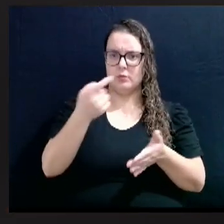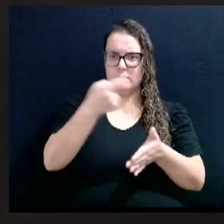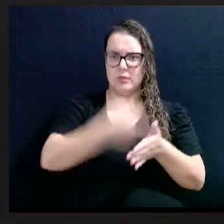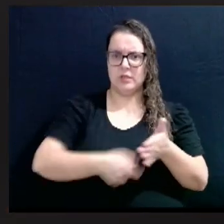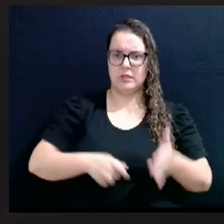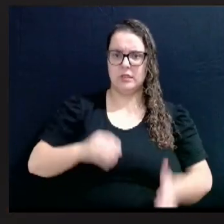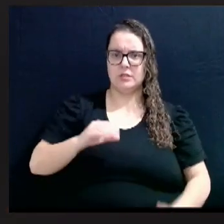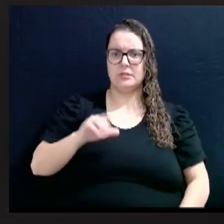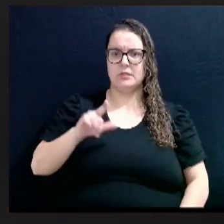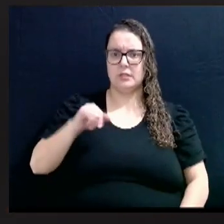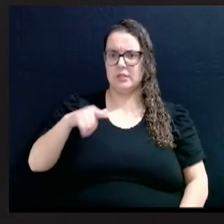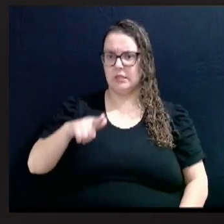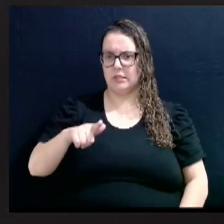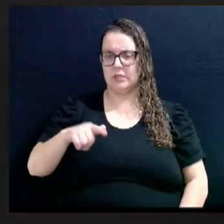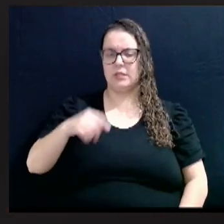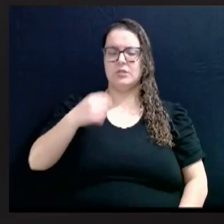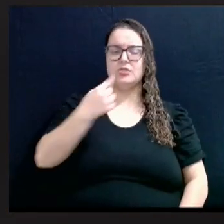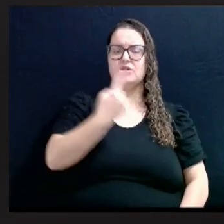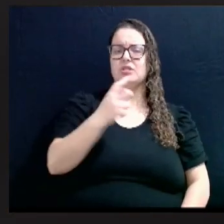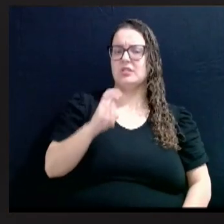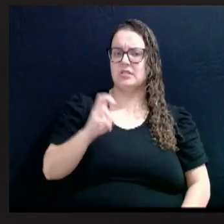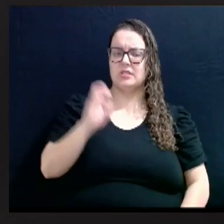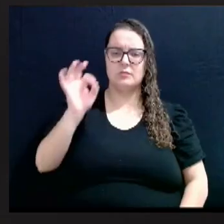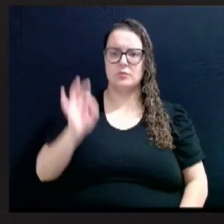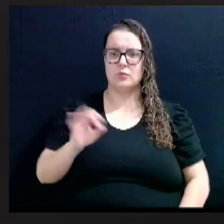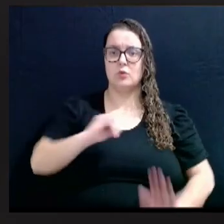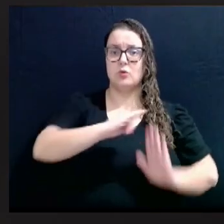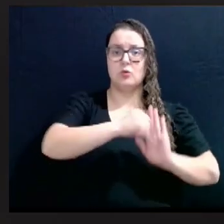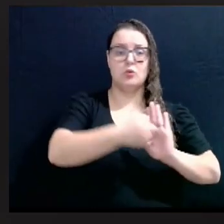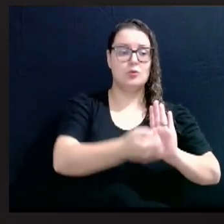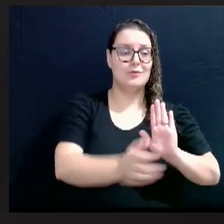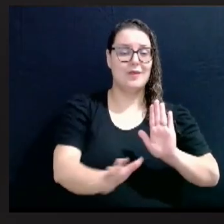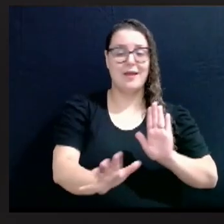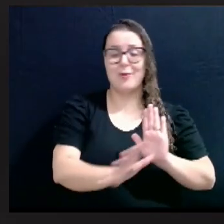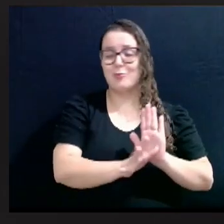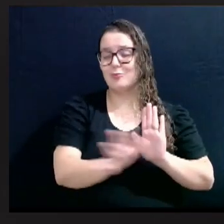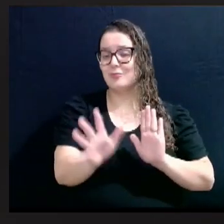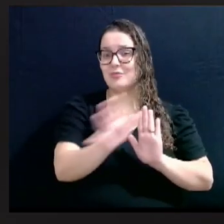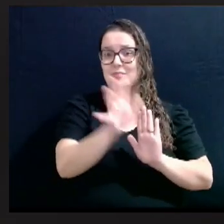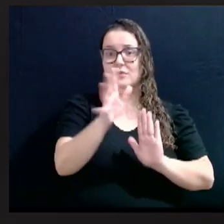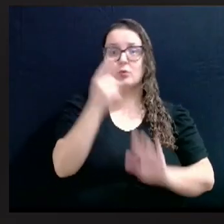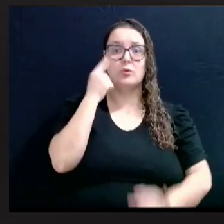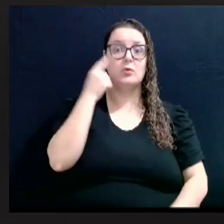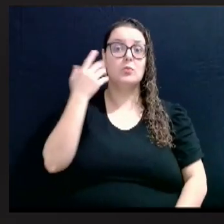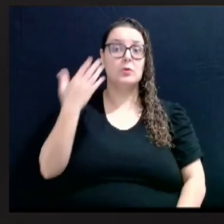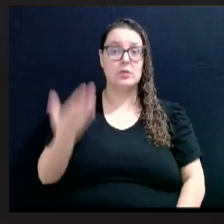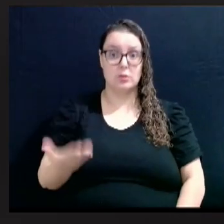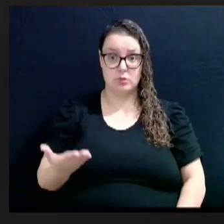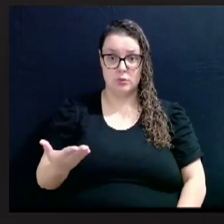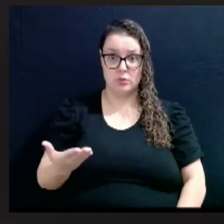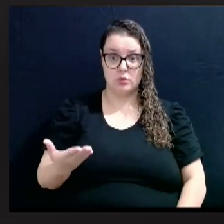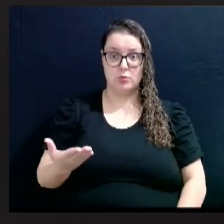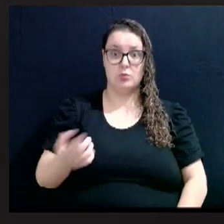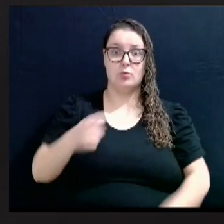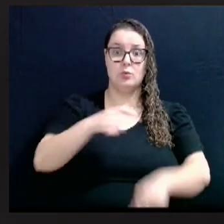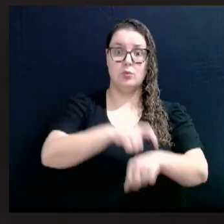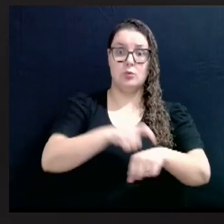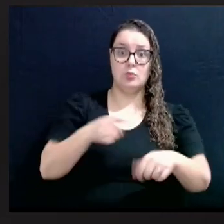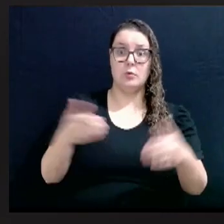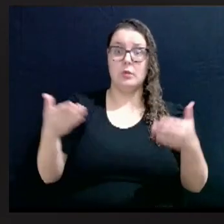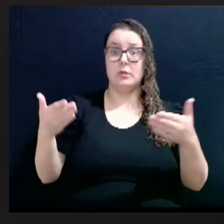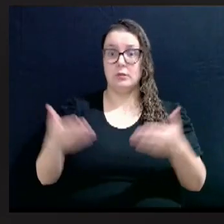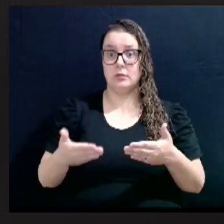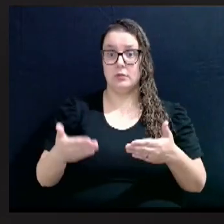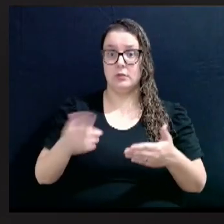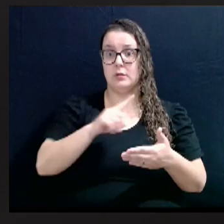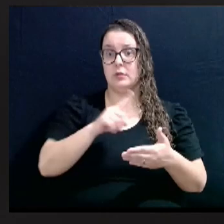15%? Os juros são altos. Então, o ideal é que no momento hoje não se